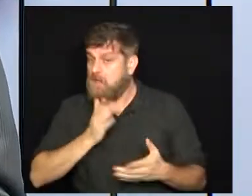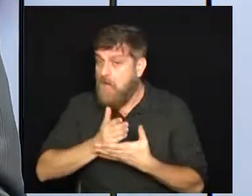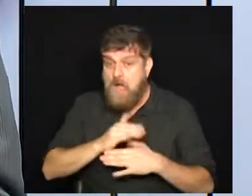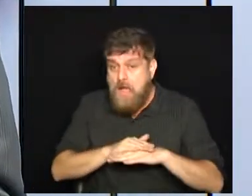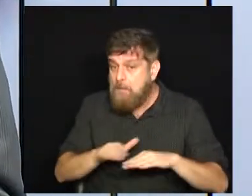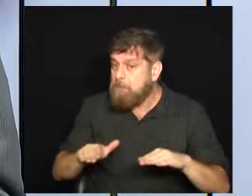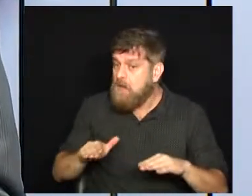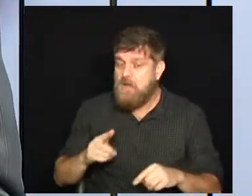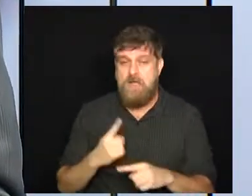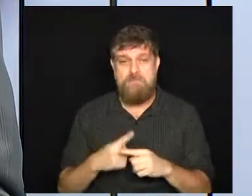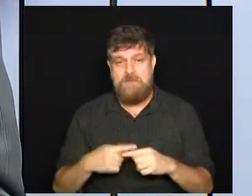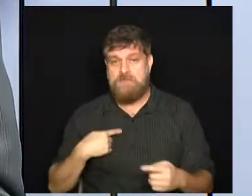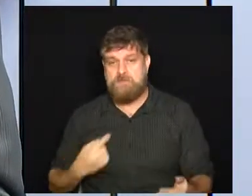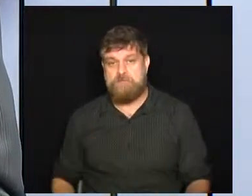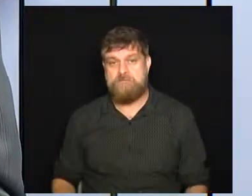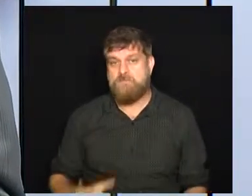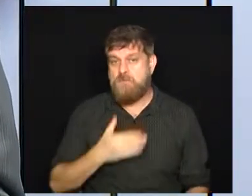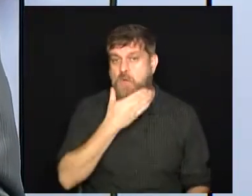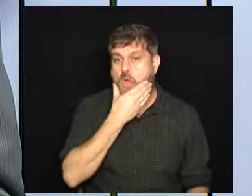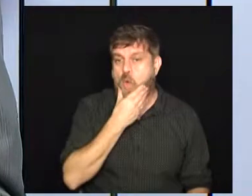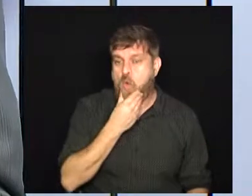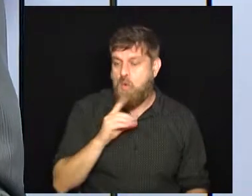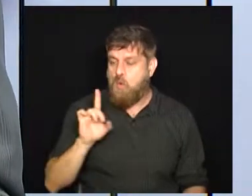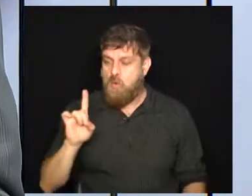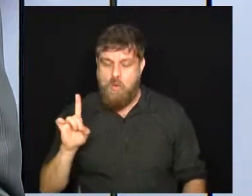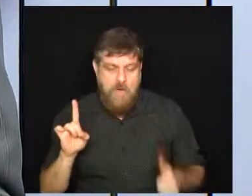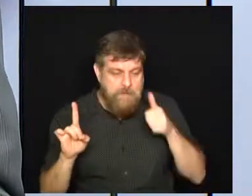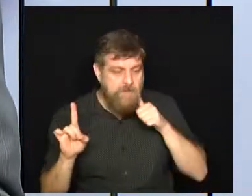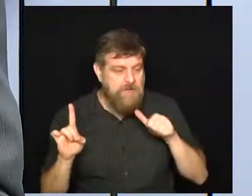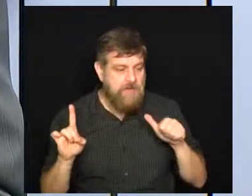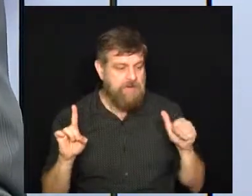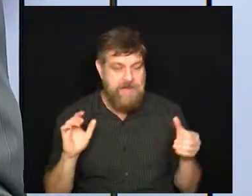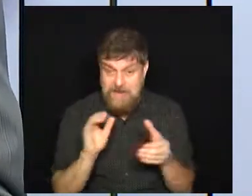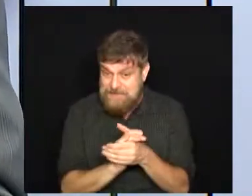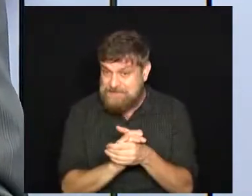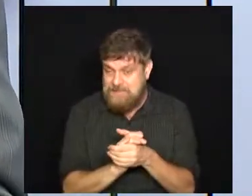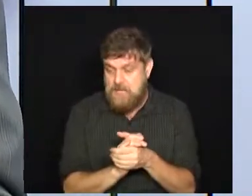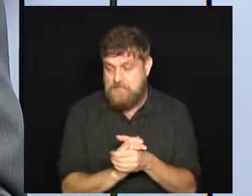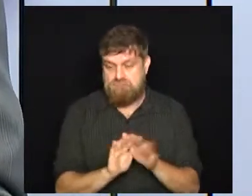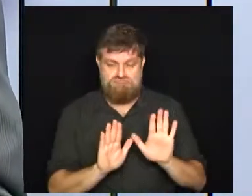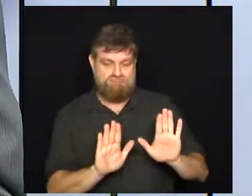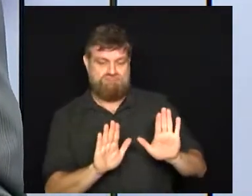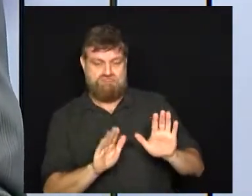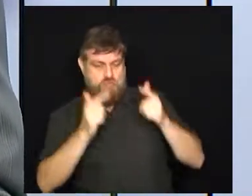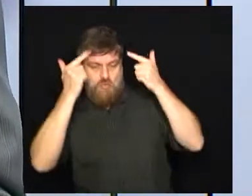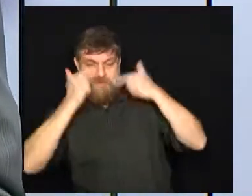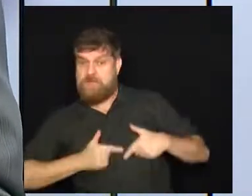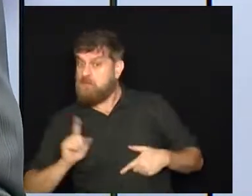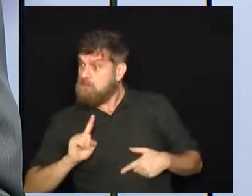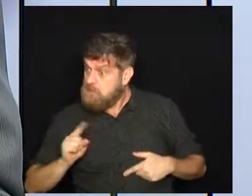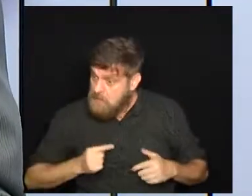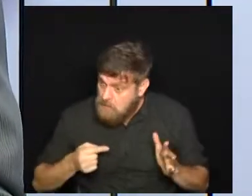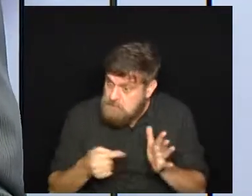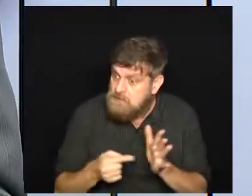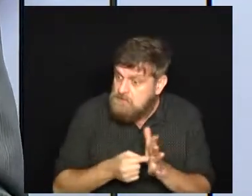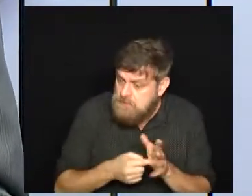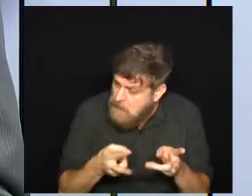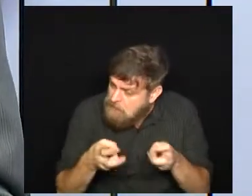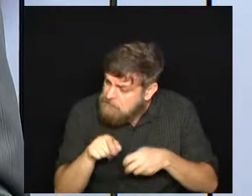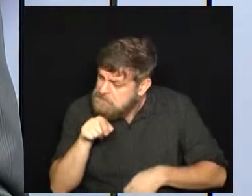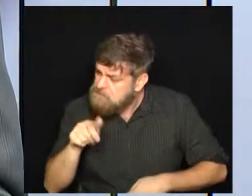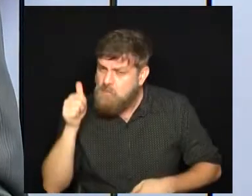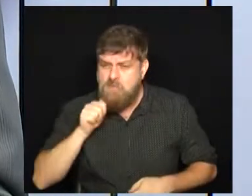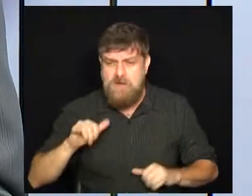que na relação de marido e mulher ninguém deve meter a colher. Ao contrário, nós temos que denunciar